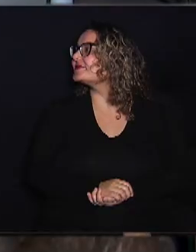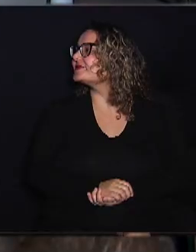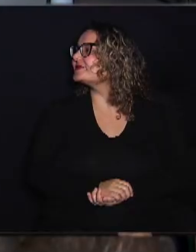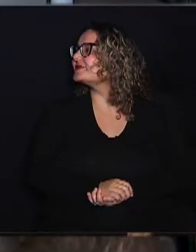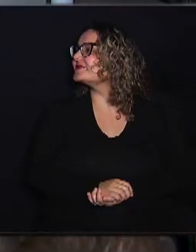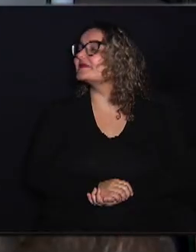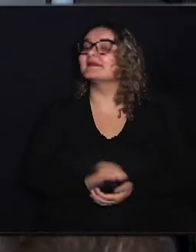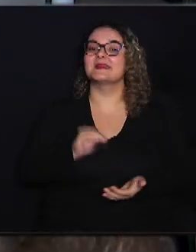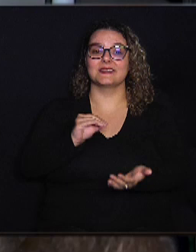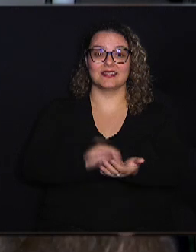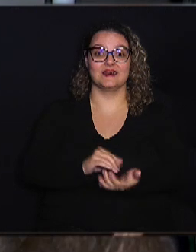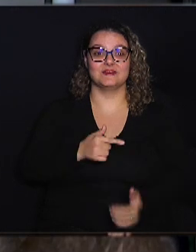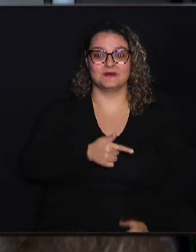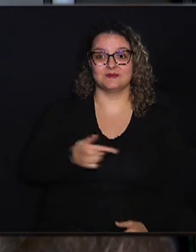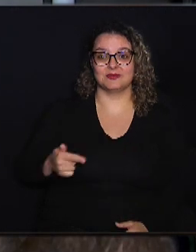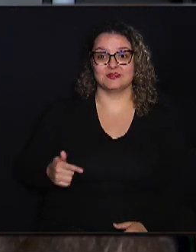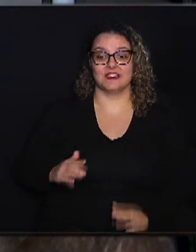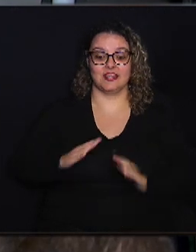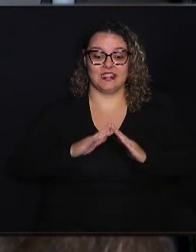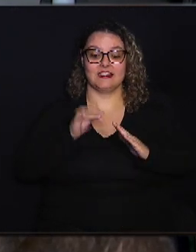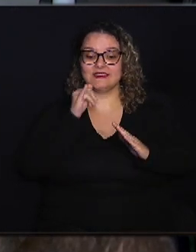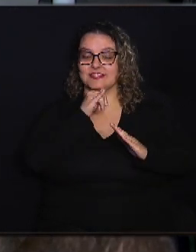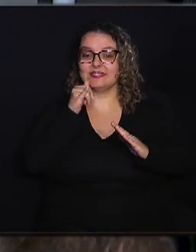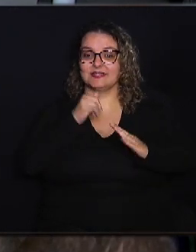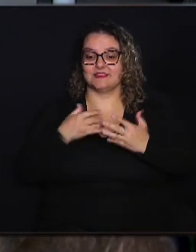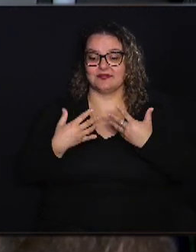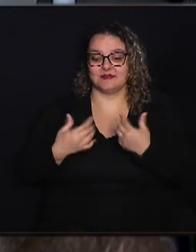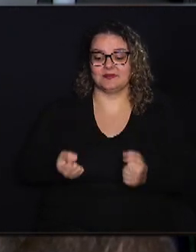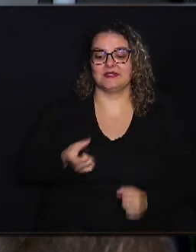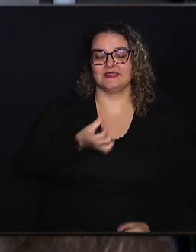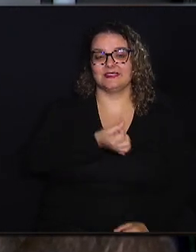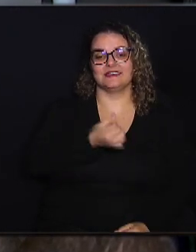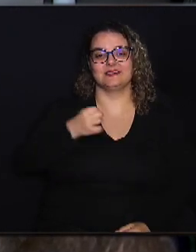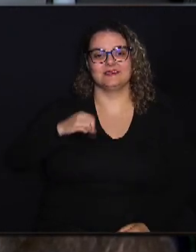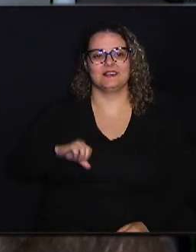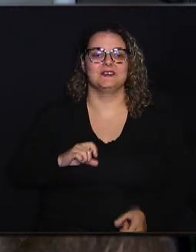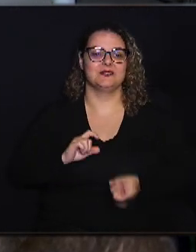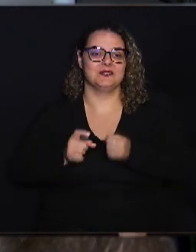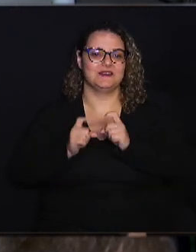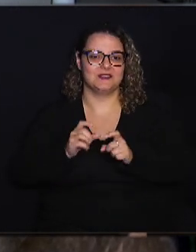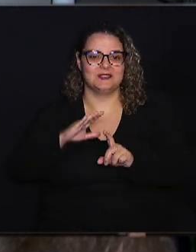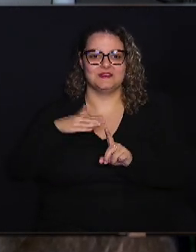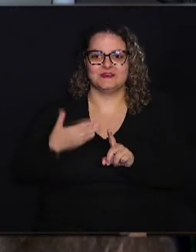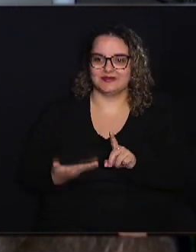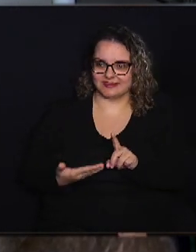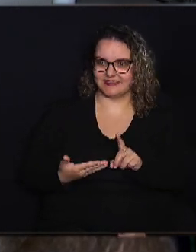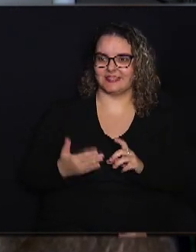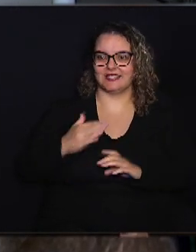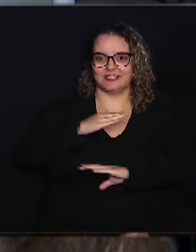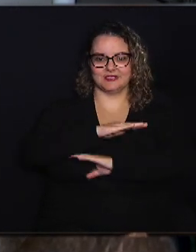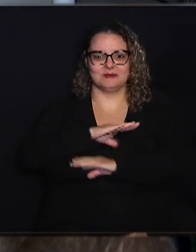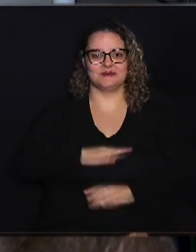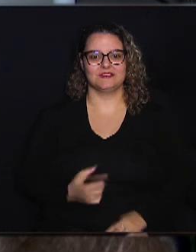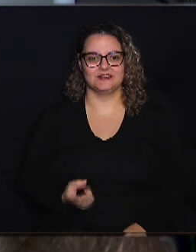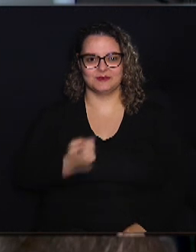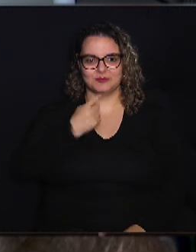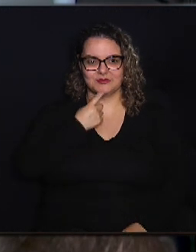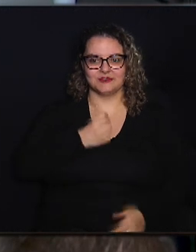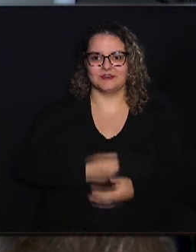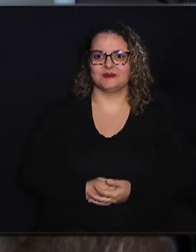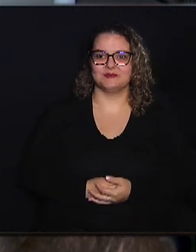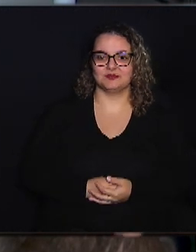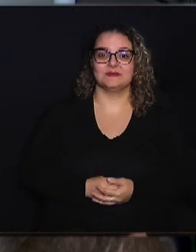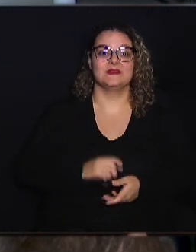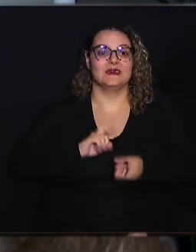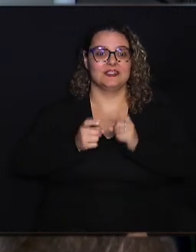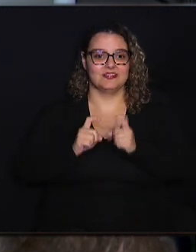Na última semana, a Casa de Itália foi palco da 79ª reunião solene da Câmara Municipal de Campinas. Na